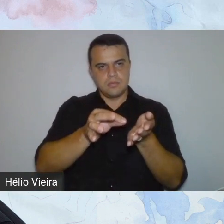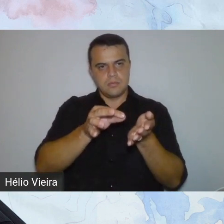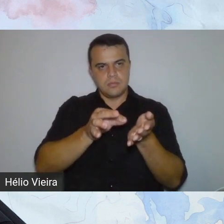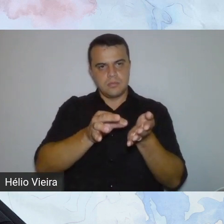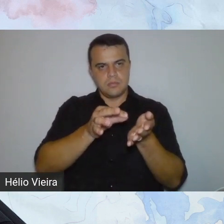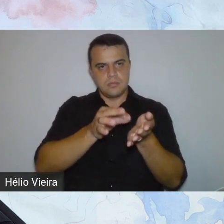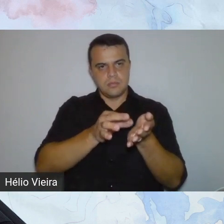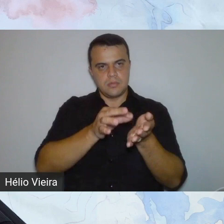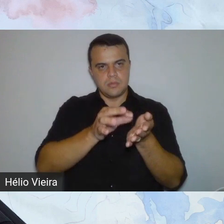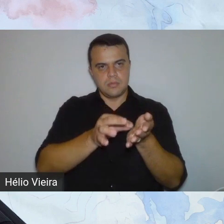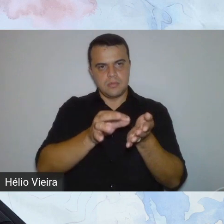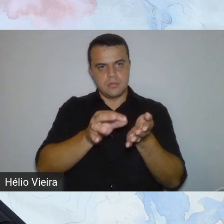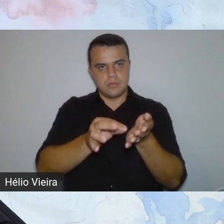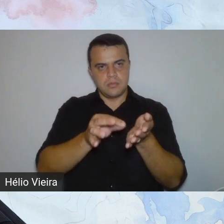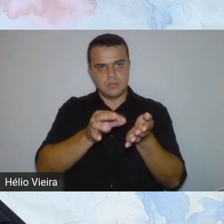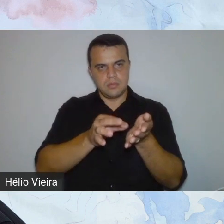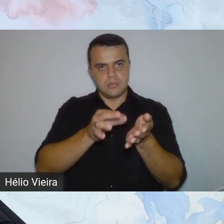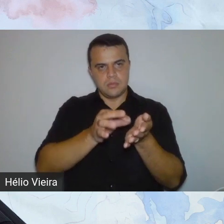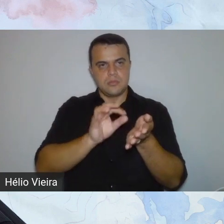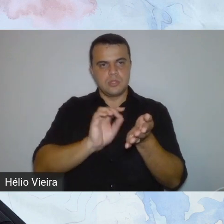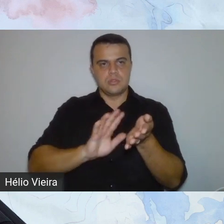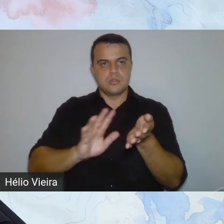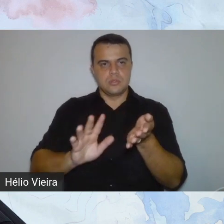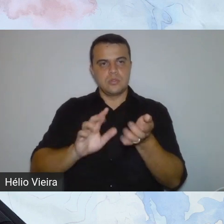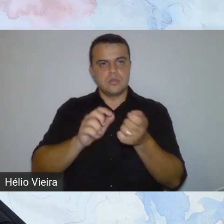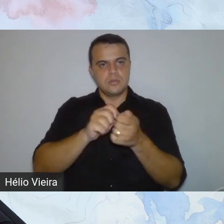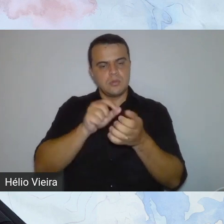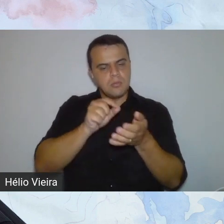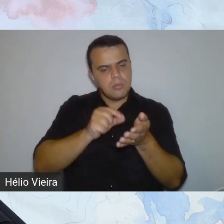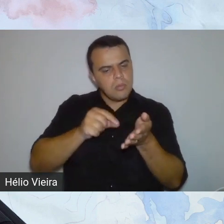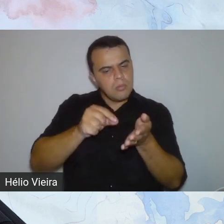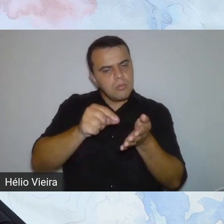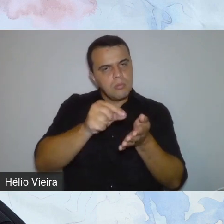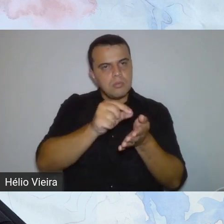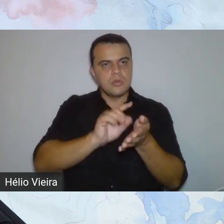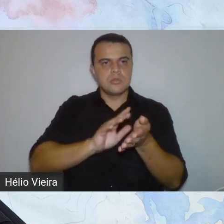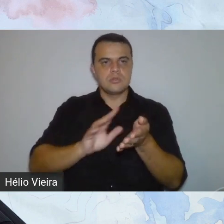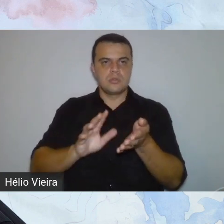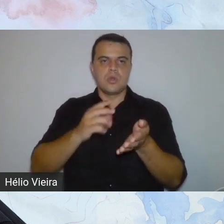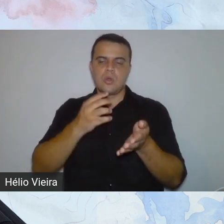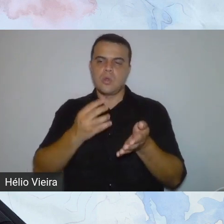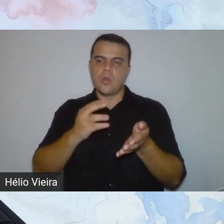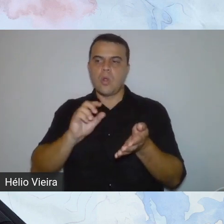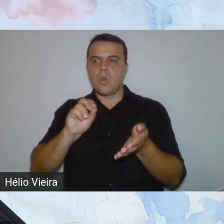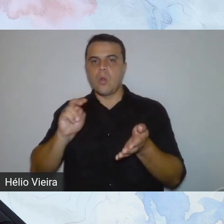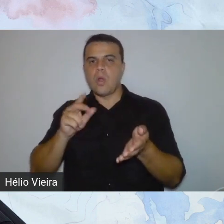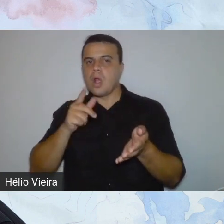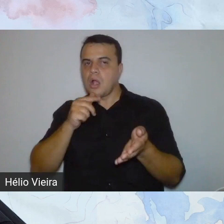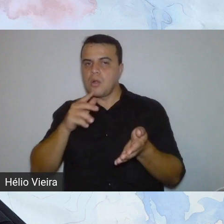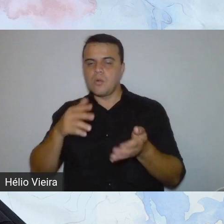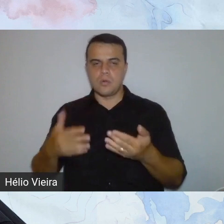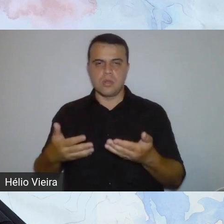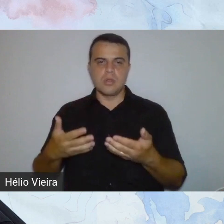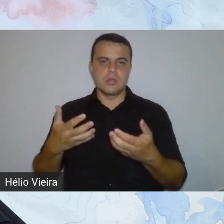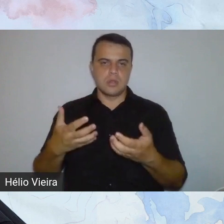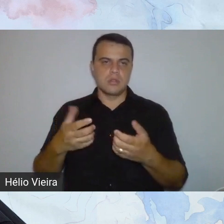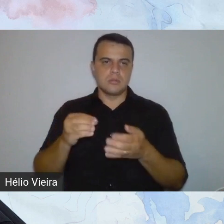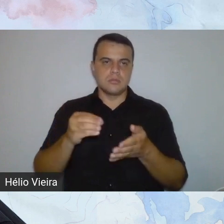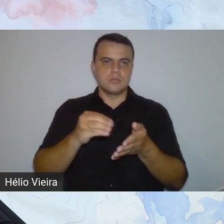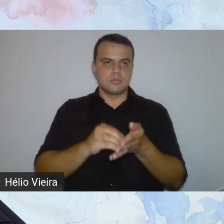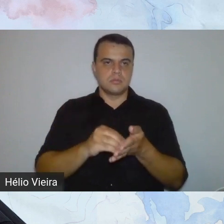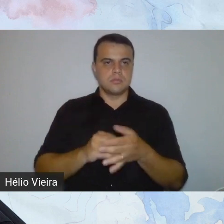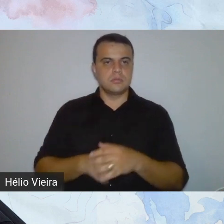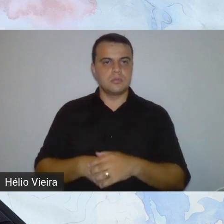movimento, controlando o movimento e indo adicionando pigmento ou água, se vocês quiserem, ao papel.